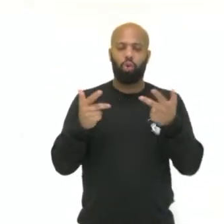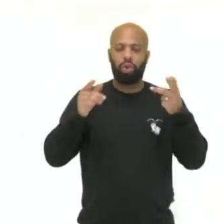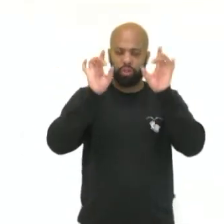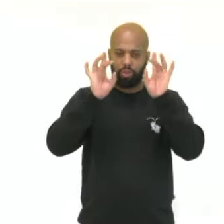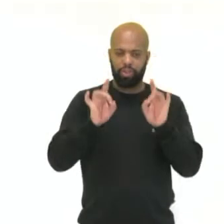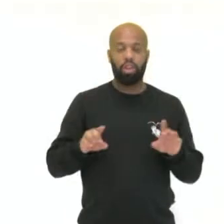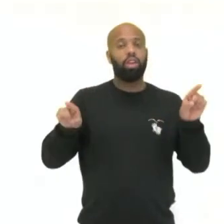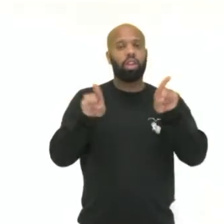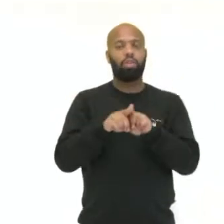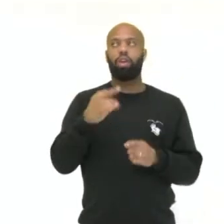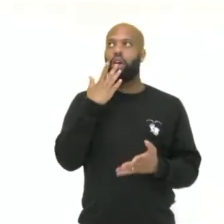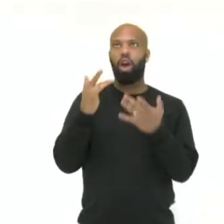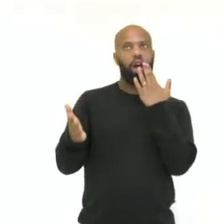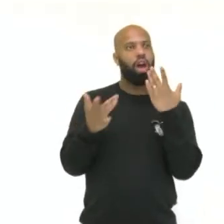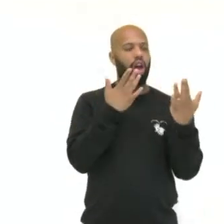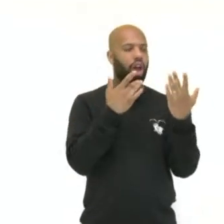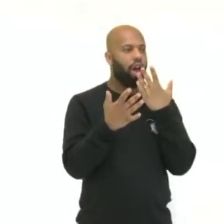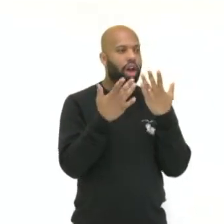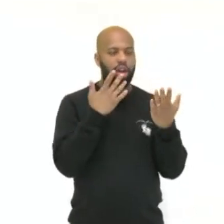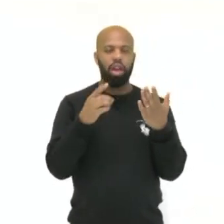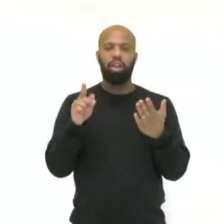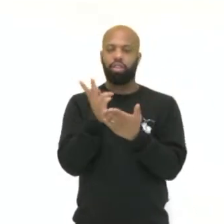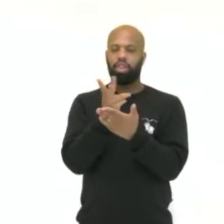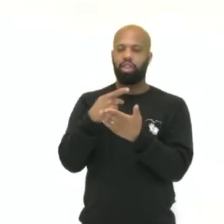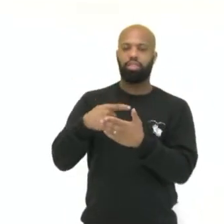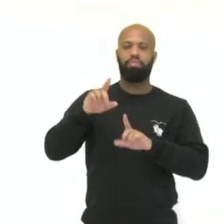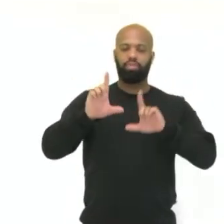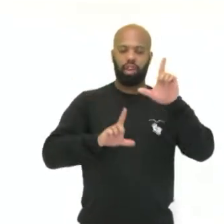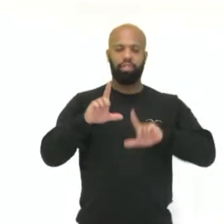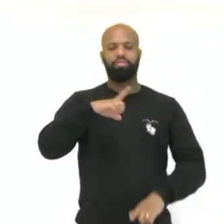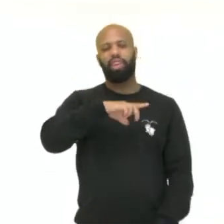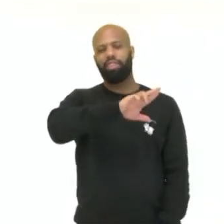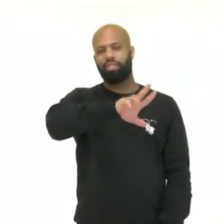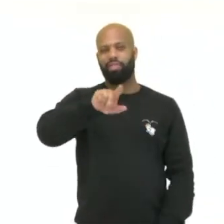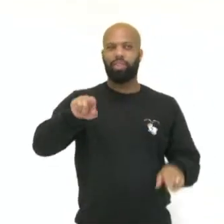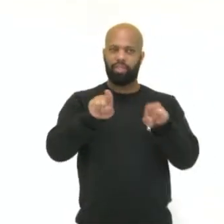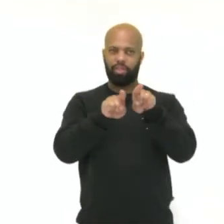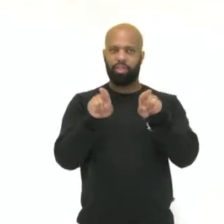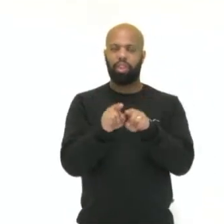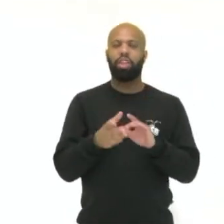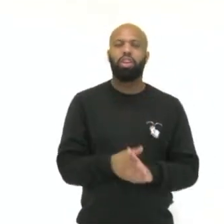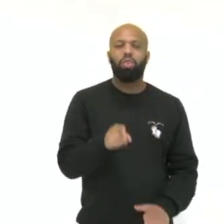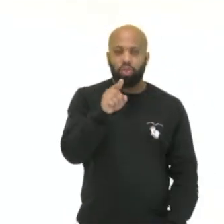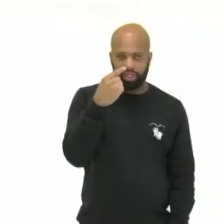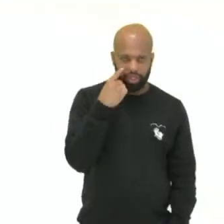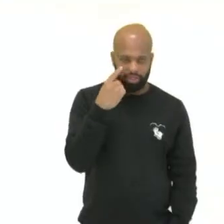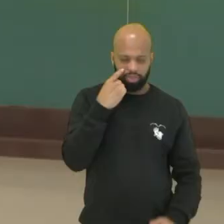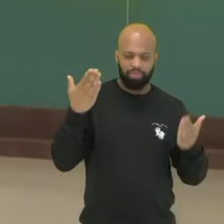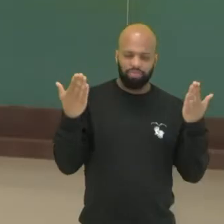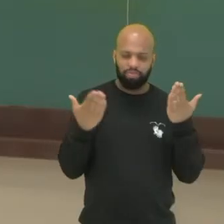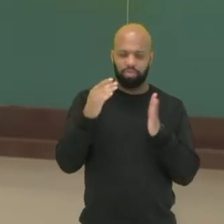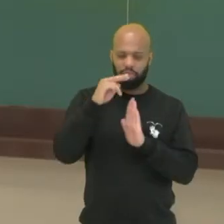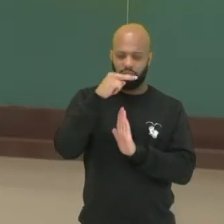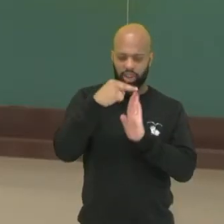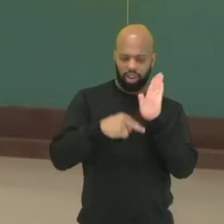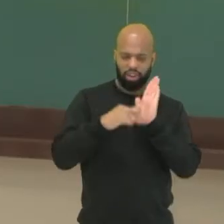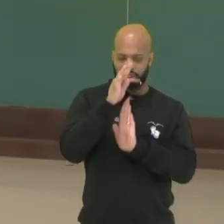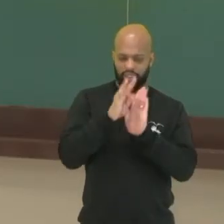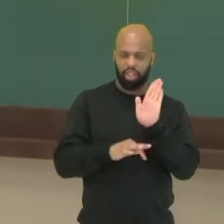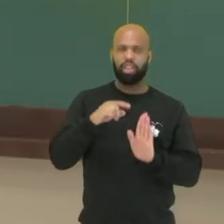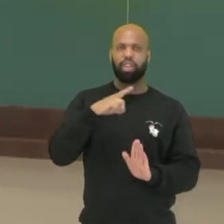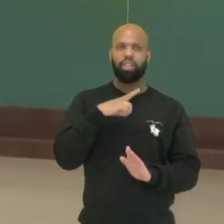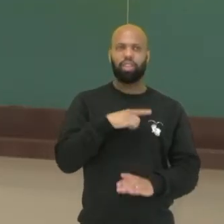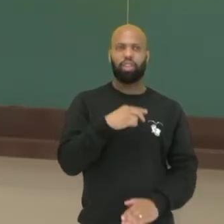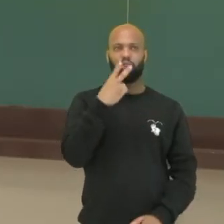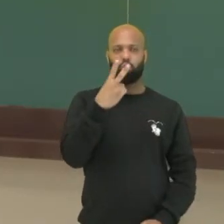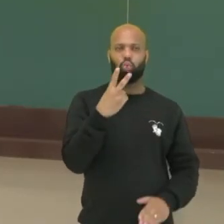de cores, desenhos animados, entre outros. Olha aqui, vocês viram que nesse trecho que nós estamos lendo, há duas passagens